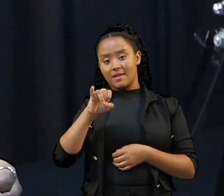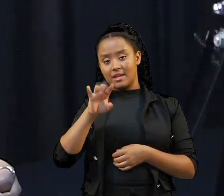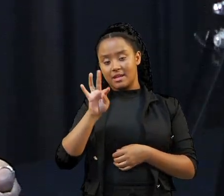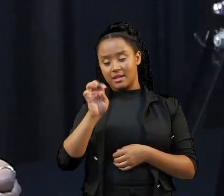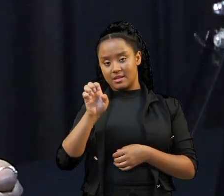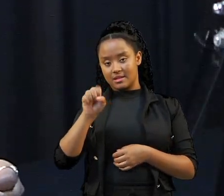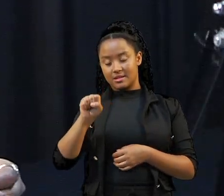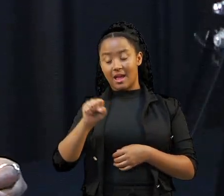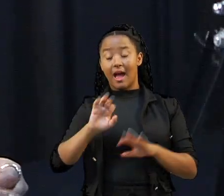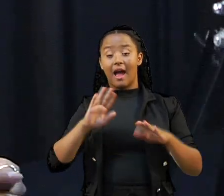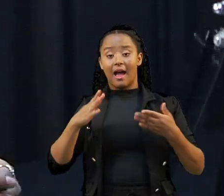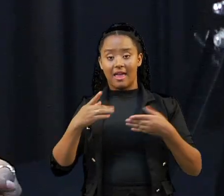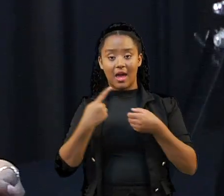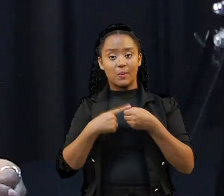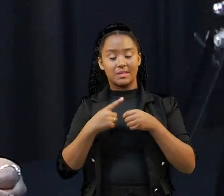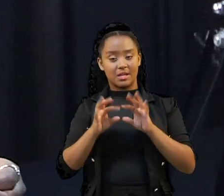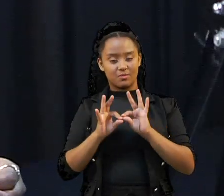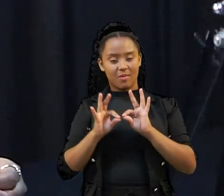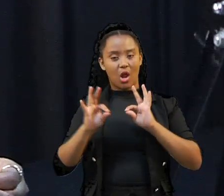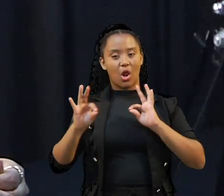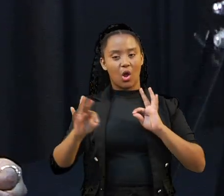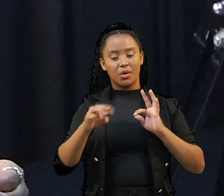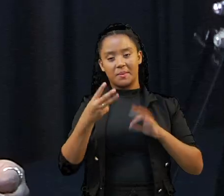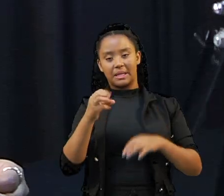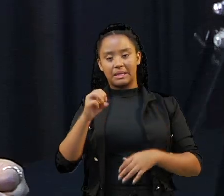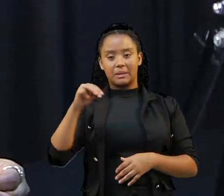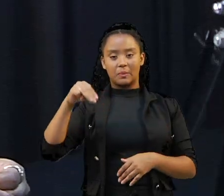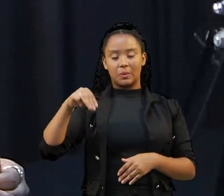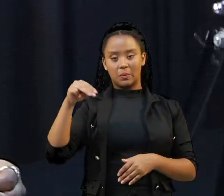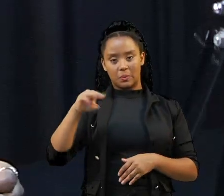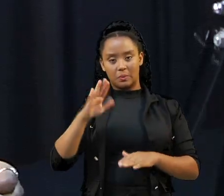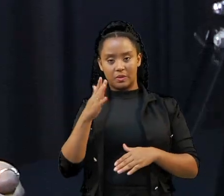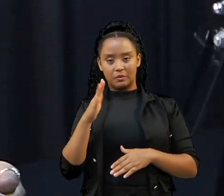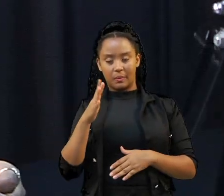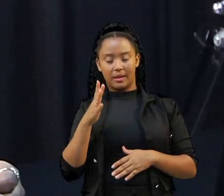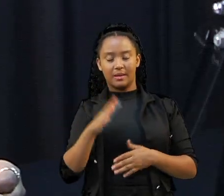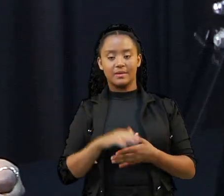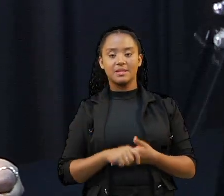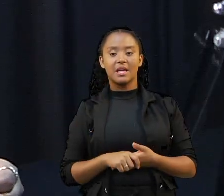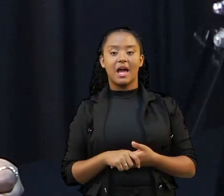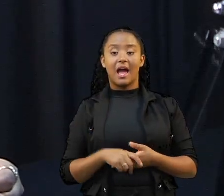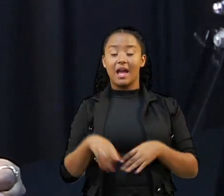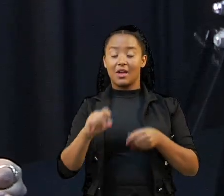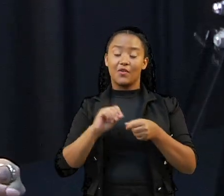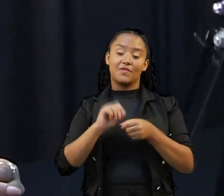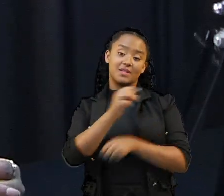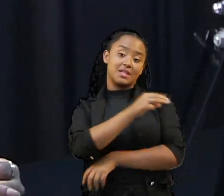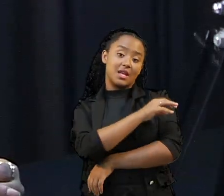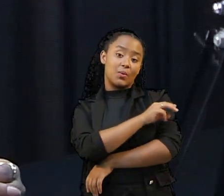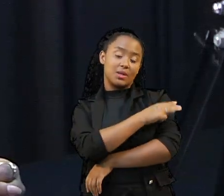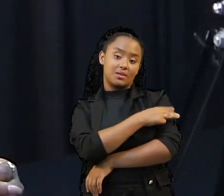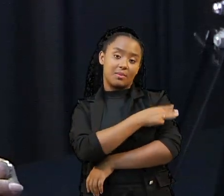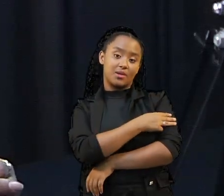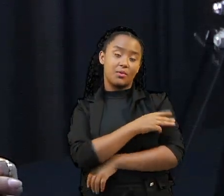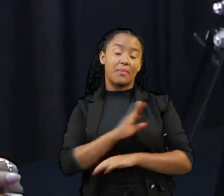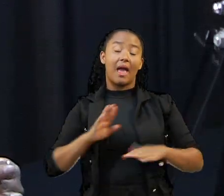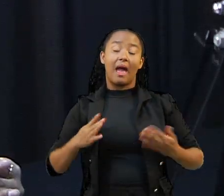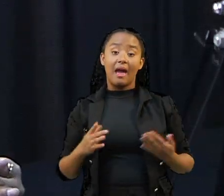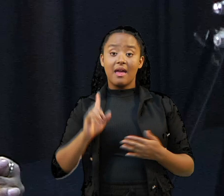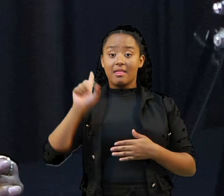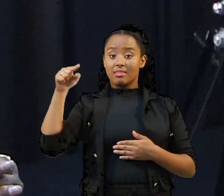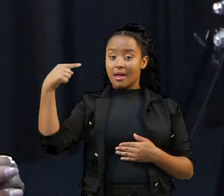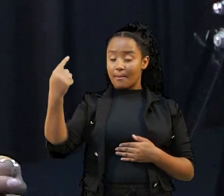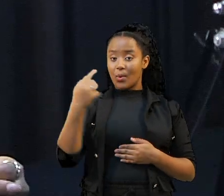é um pouquinho longe, eu ia de van, eram uns 30 minutos de van, e eu ia para lá fazer o ensino médio. Daí,